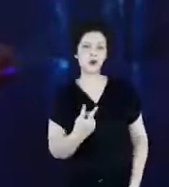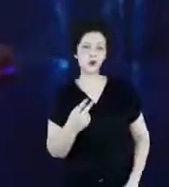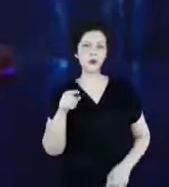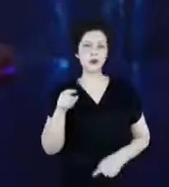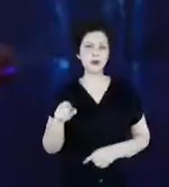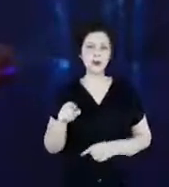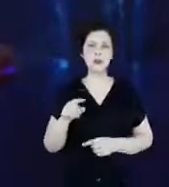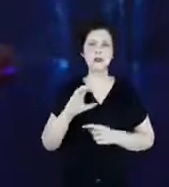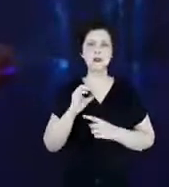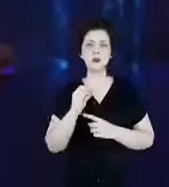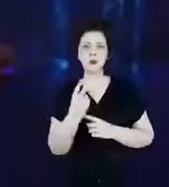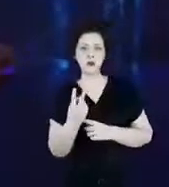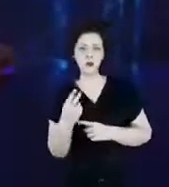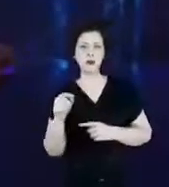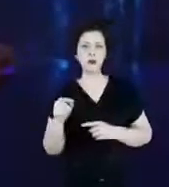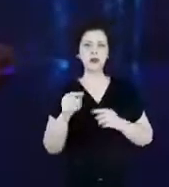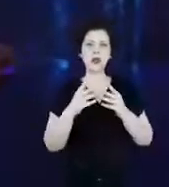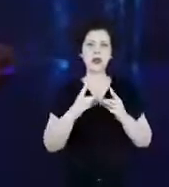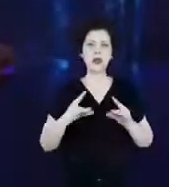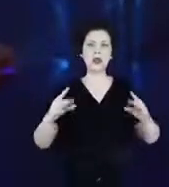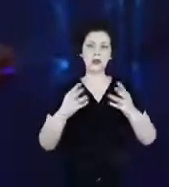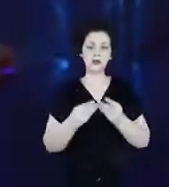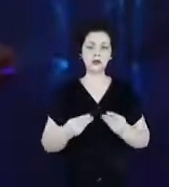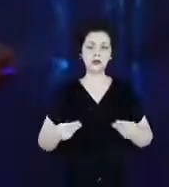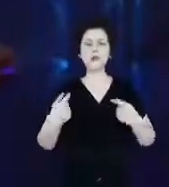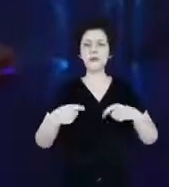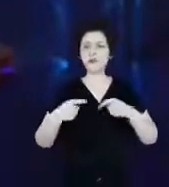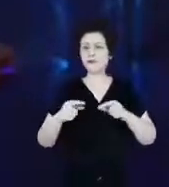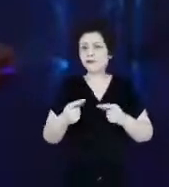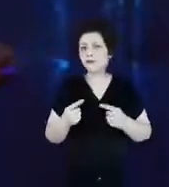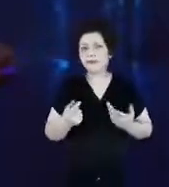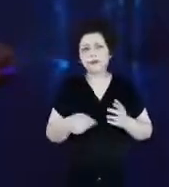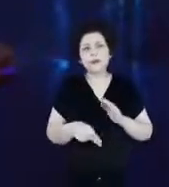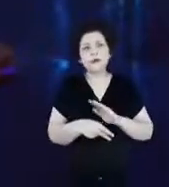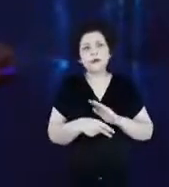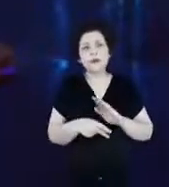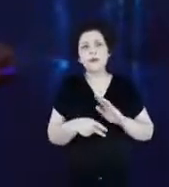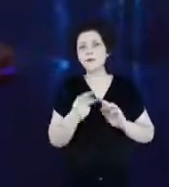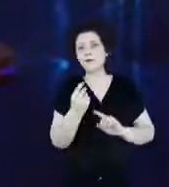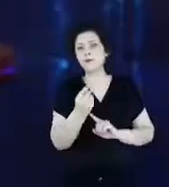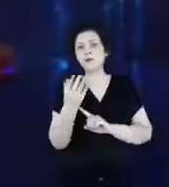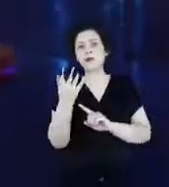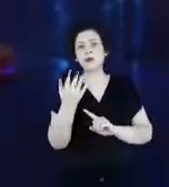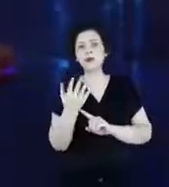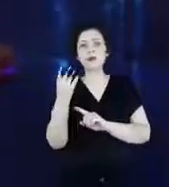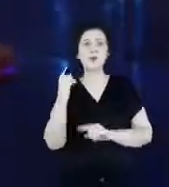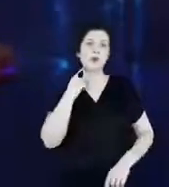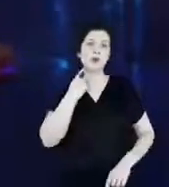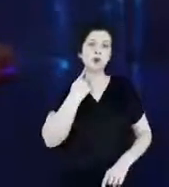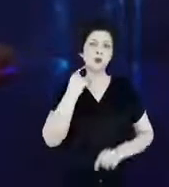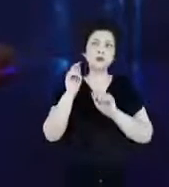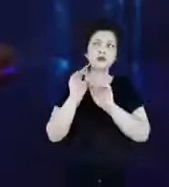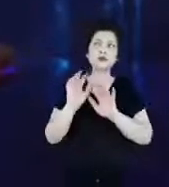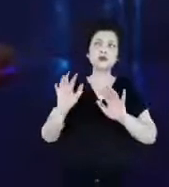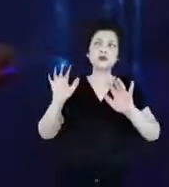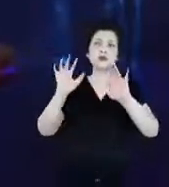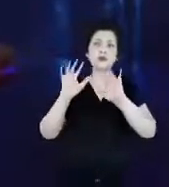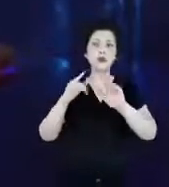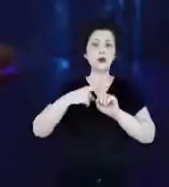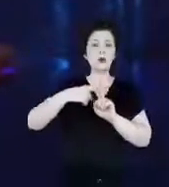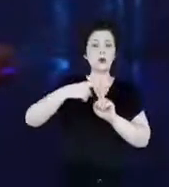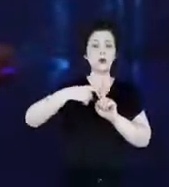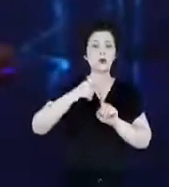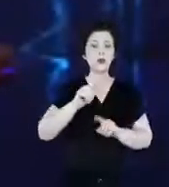muitas vezes, pela própria necessidade da geração que polui, né, a geração térmica, principalmente a gás e a